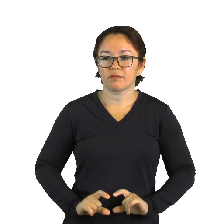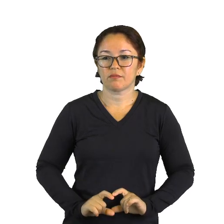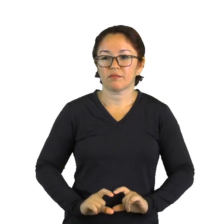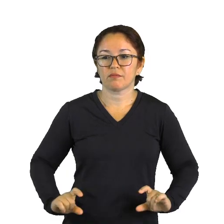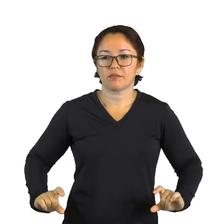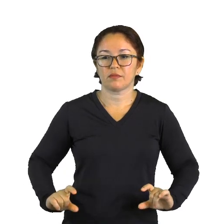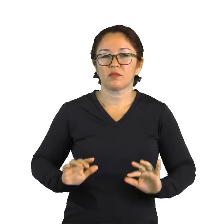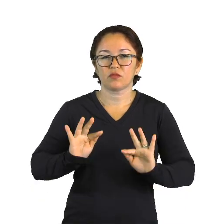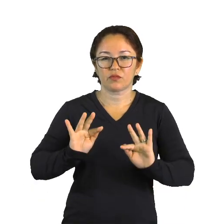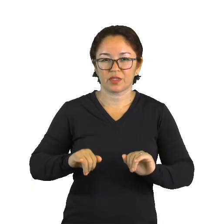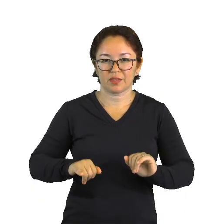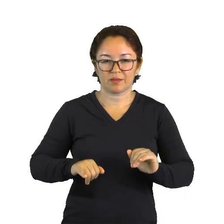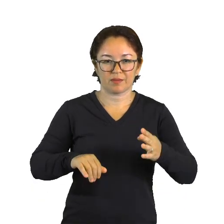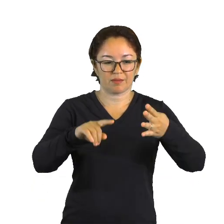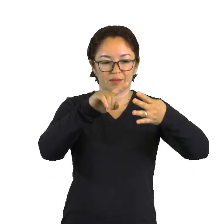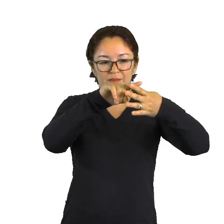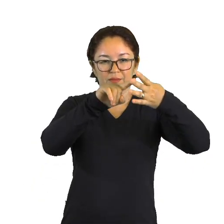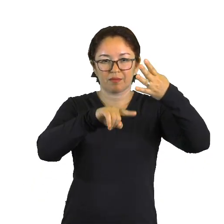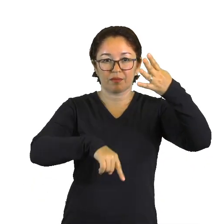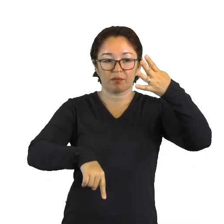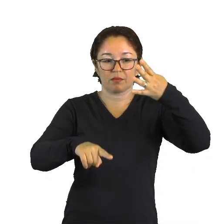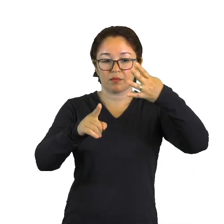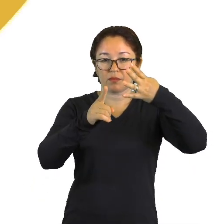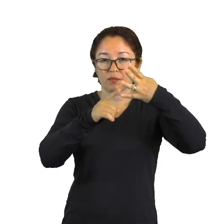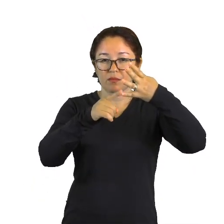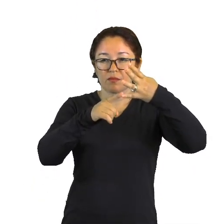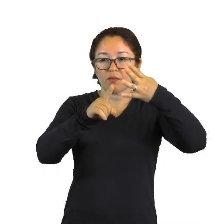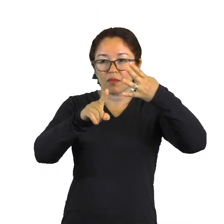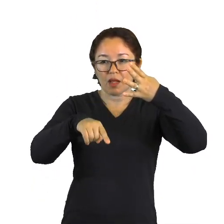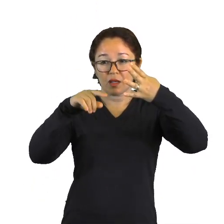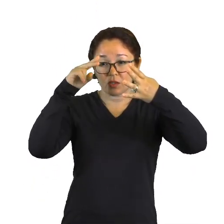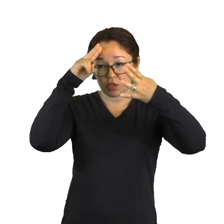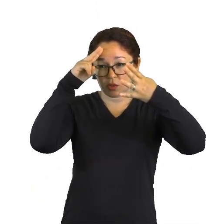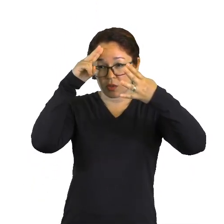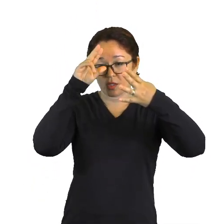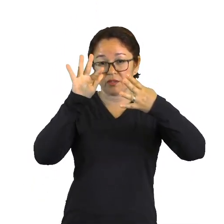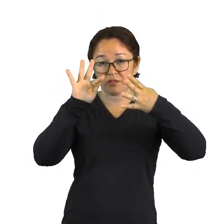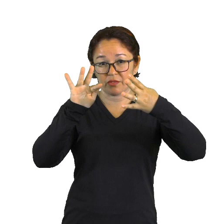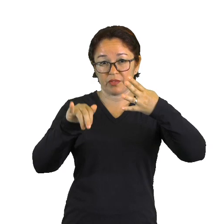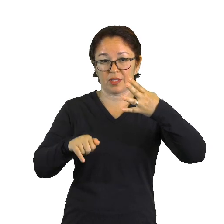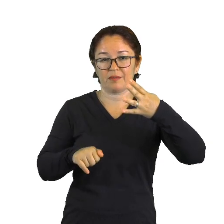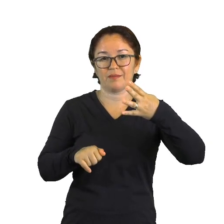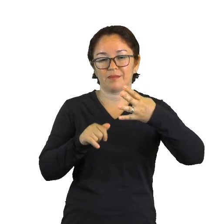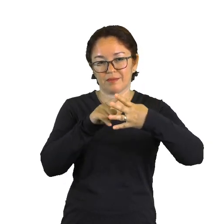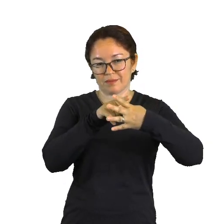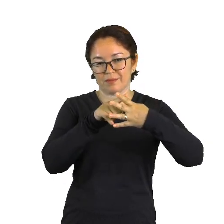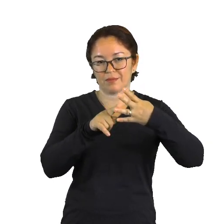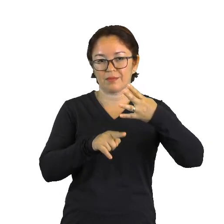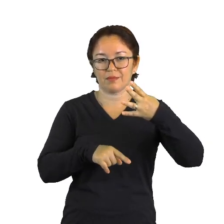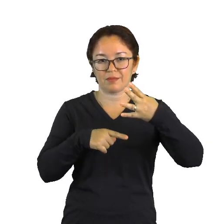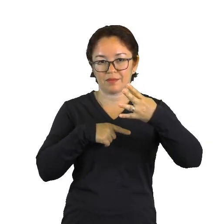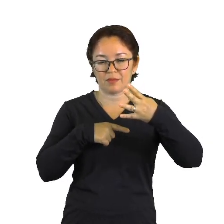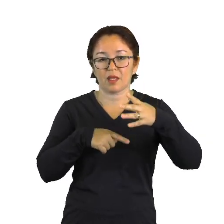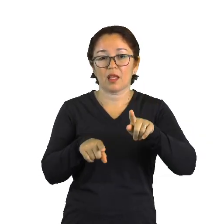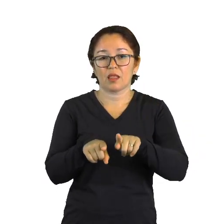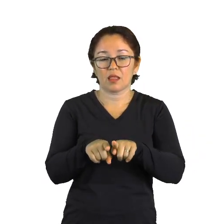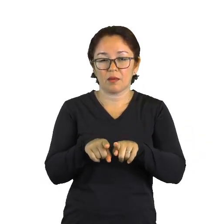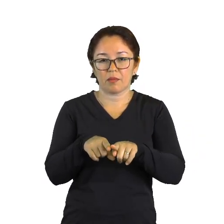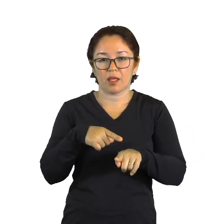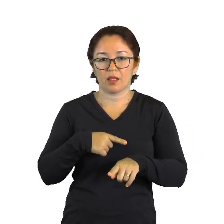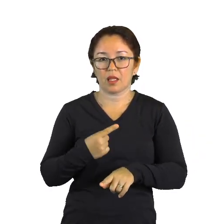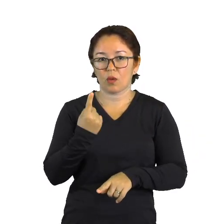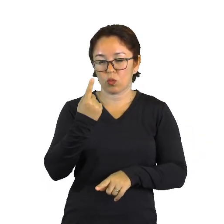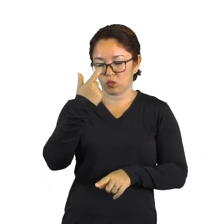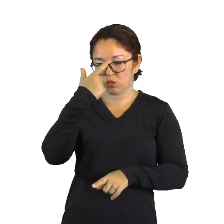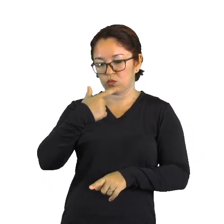da história, com a solução do conflito. Além desses elementos, há um narrador, aquele